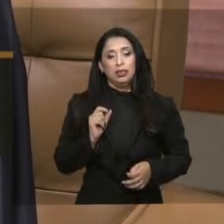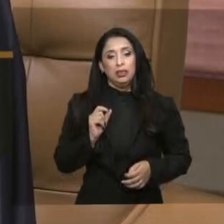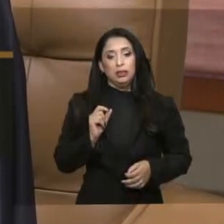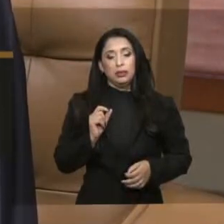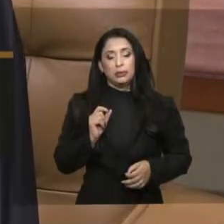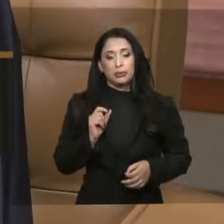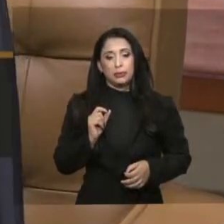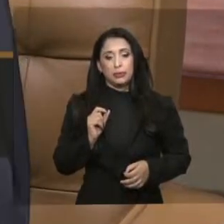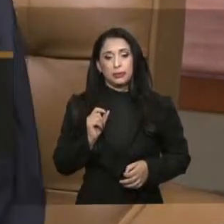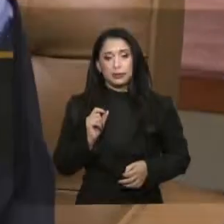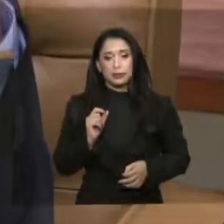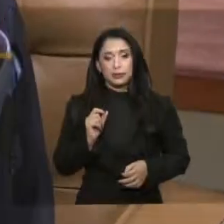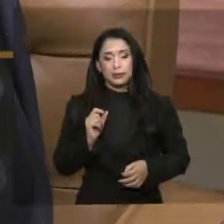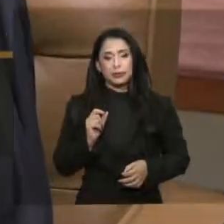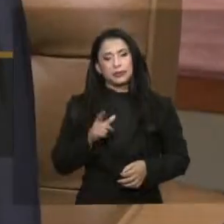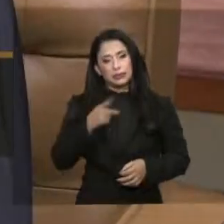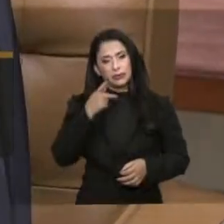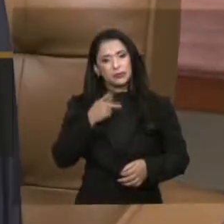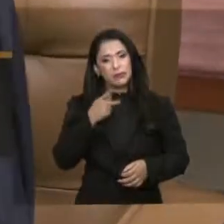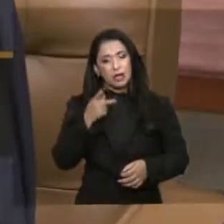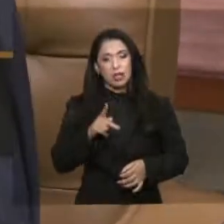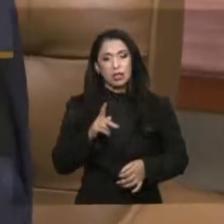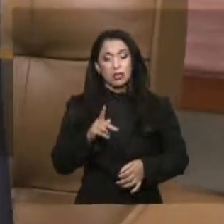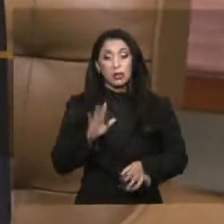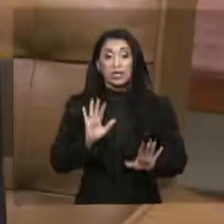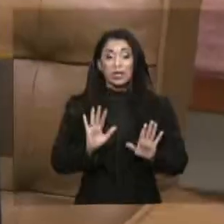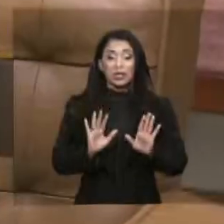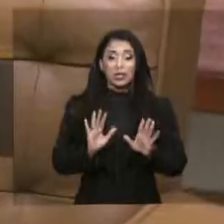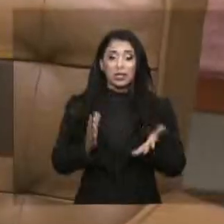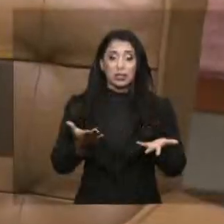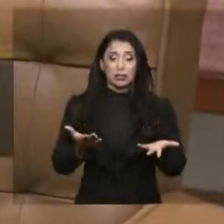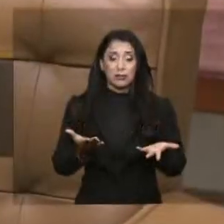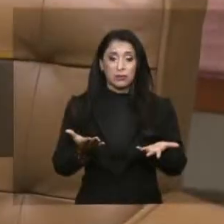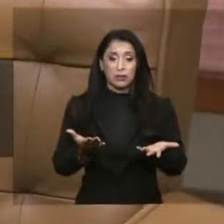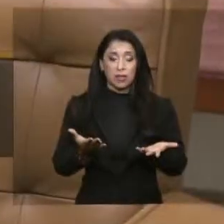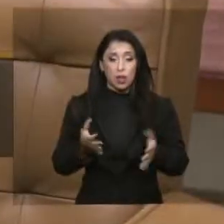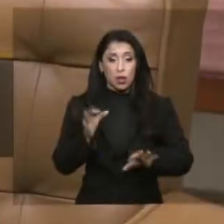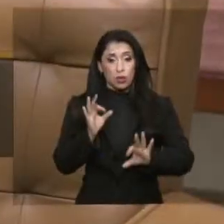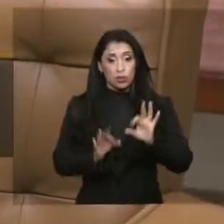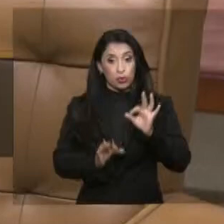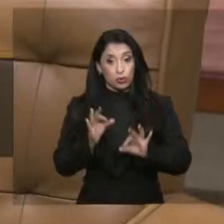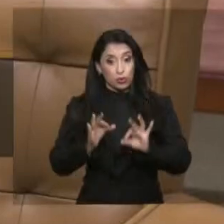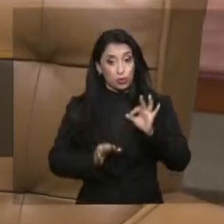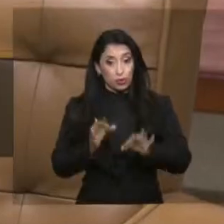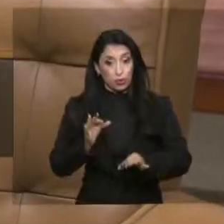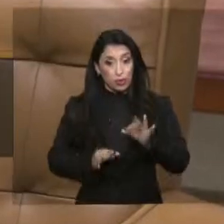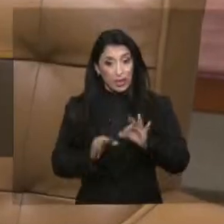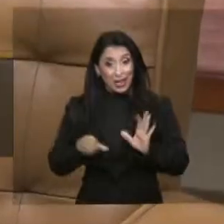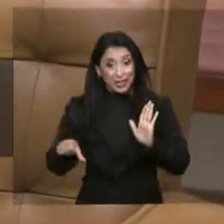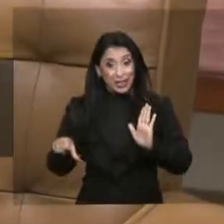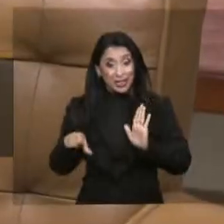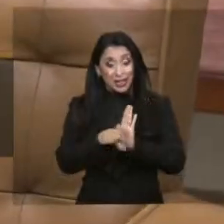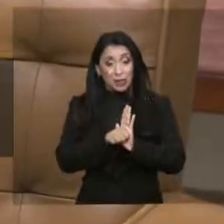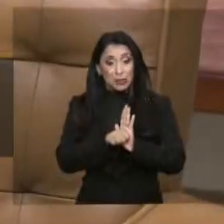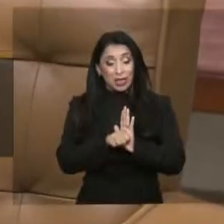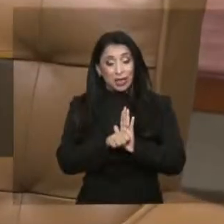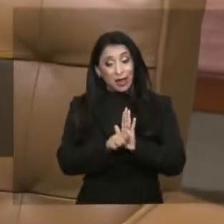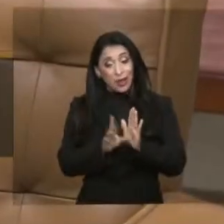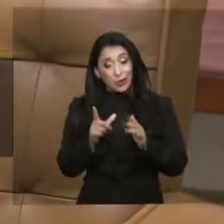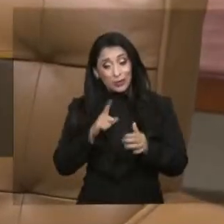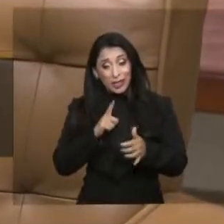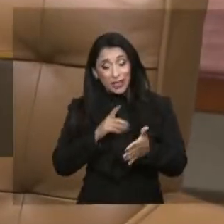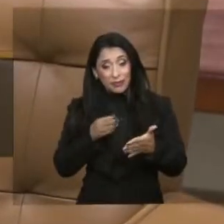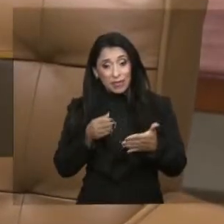de lege ferenda dito que talvez nós não devêssemos julgar matéria criminal ou devêssemos restringir matéria